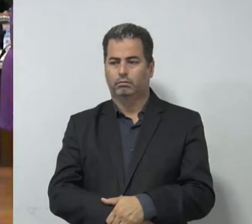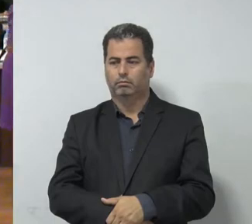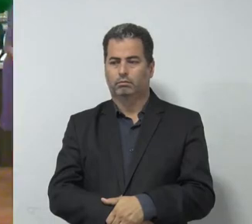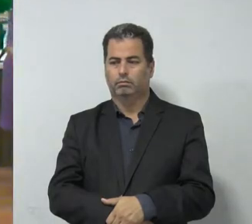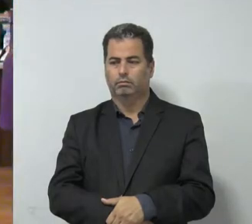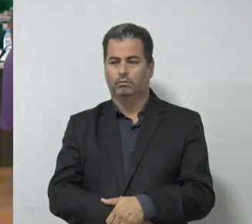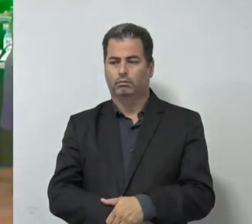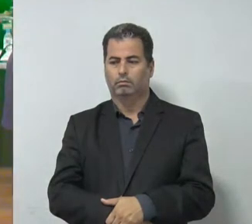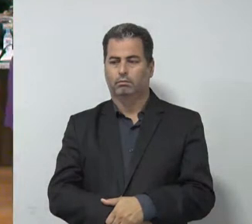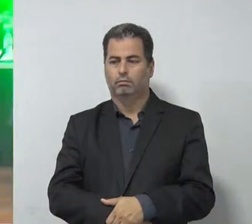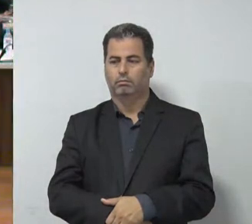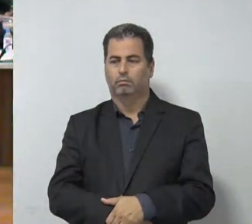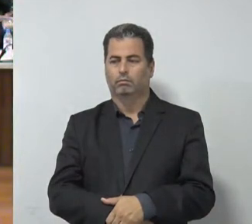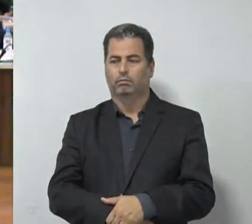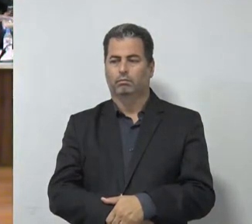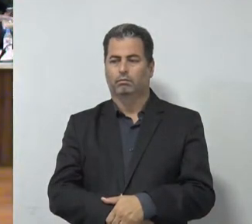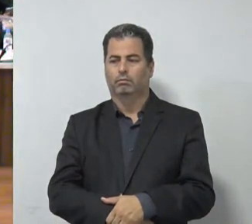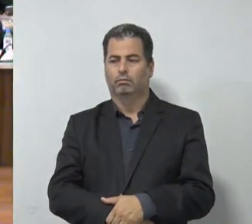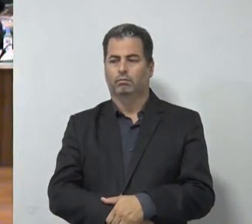Tem que falar para o